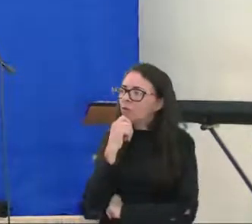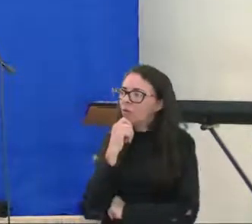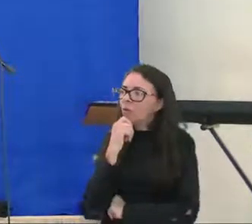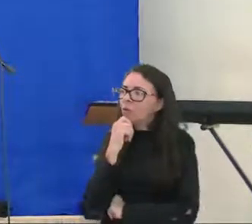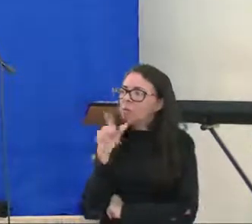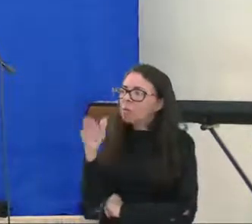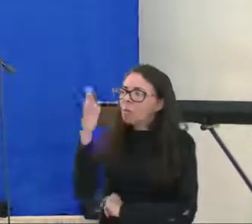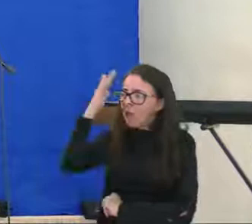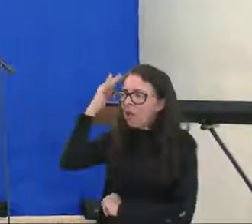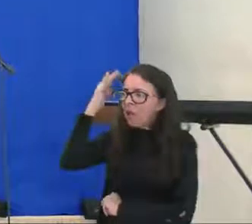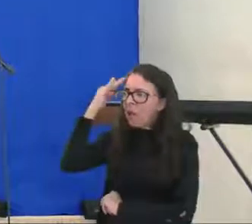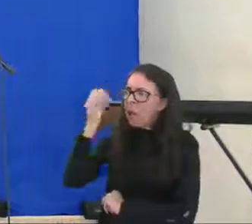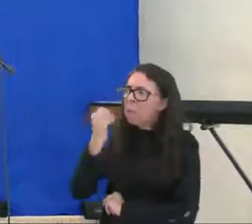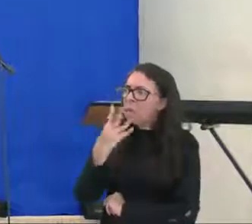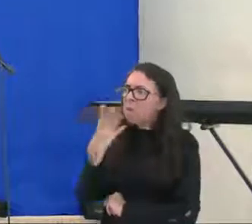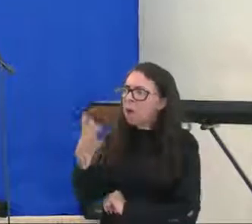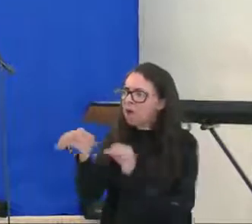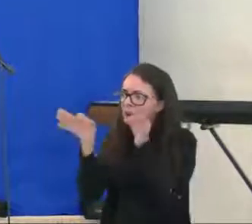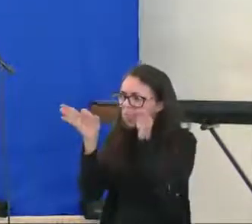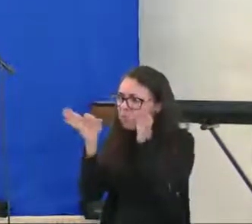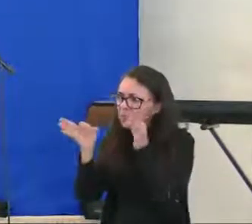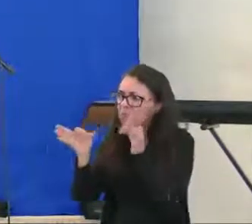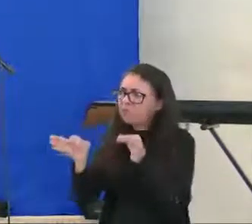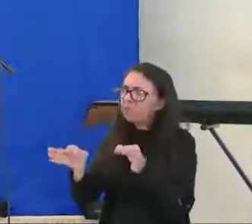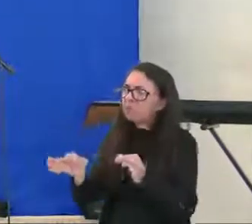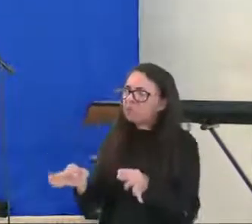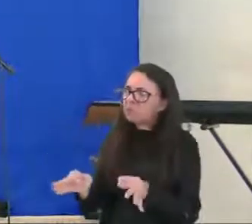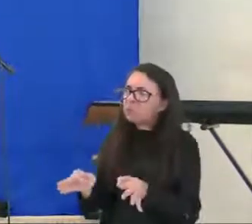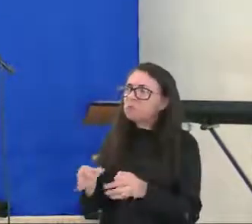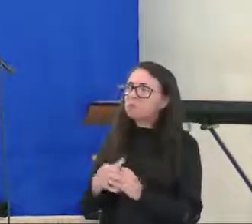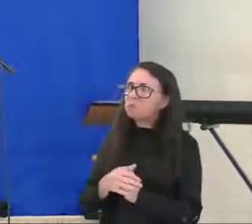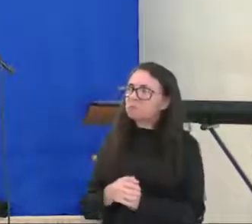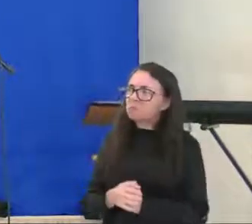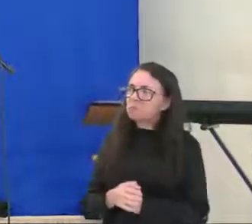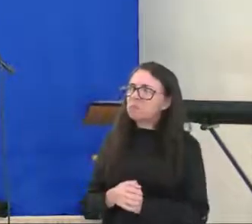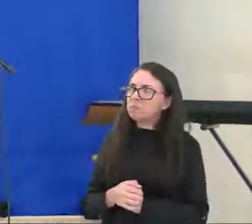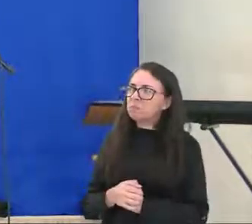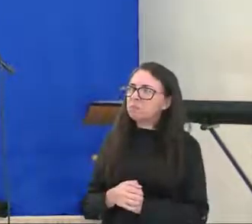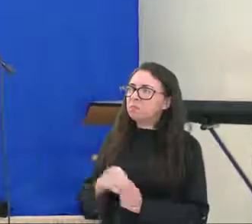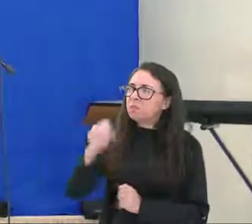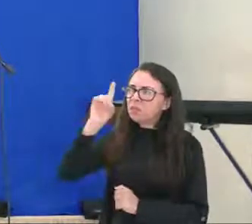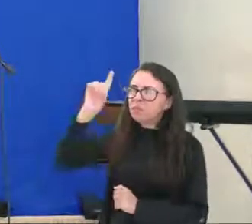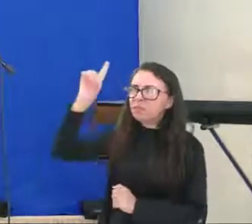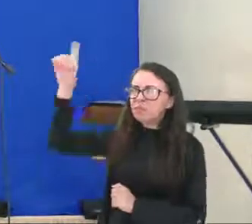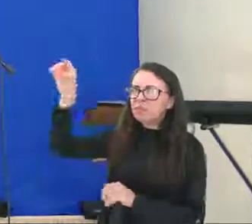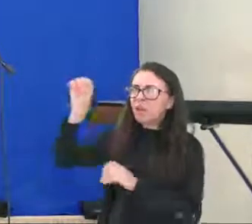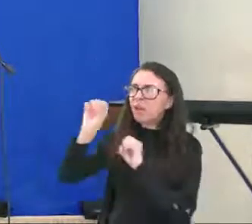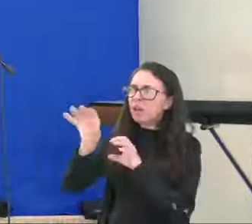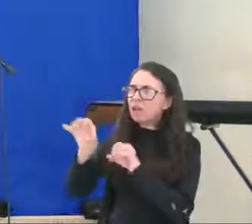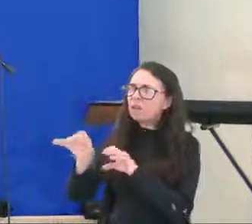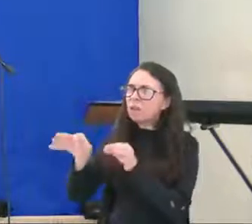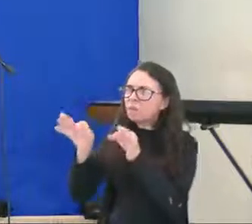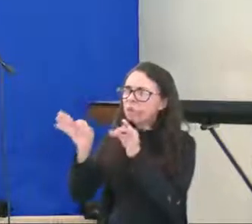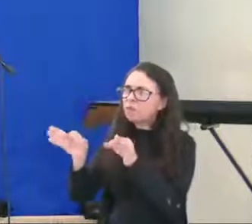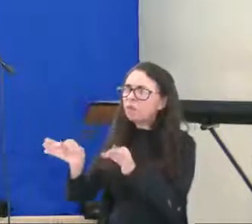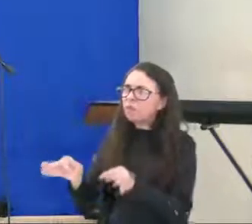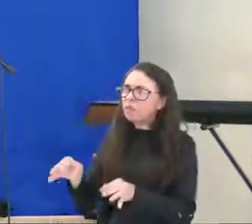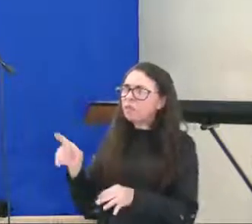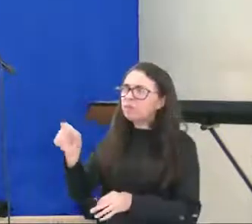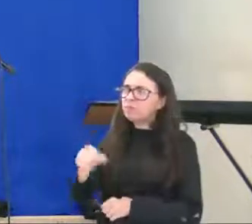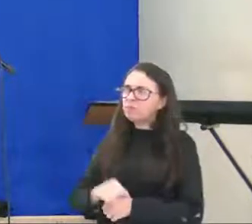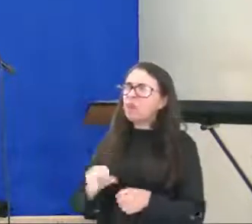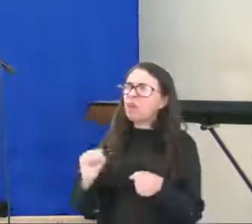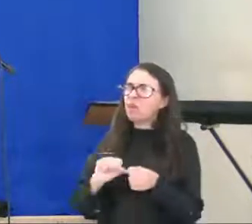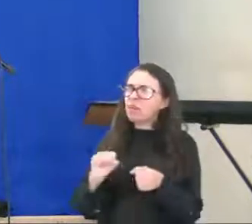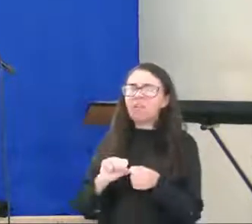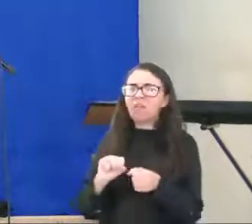Às vezes eu fico me questionando também, né? Toda a sabedoria, né? Mesmo prática nossa da vida secular, também